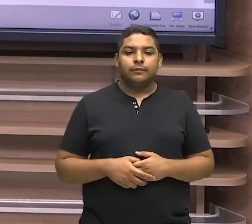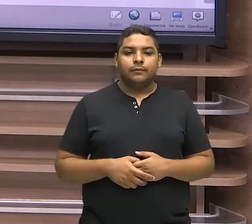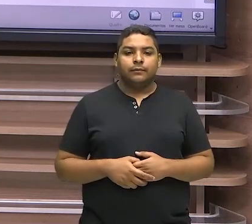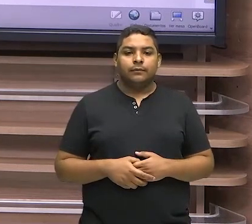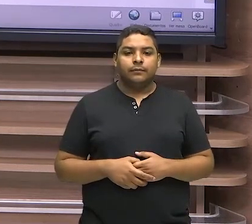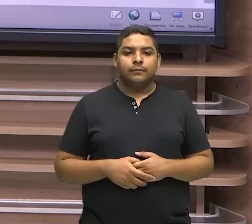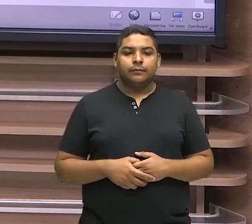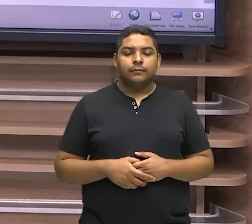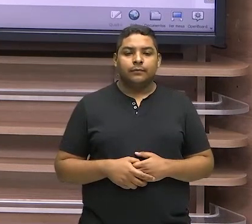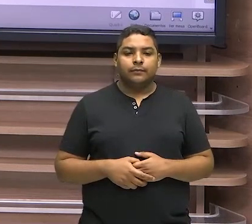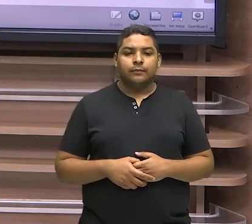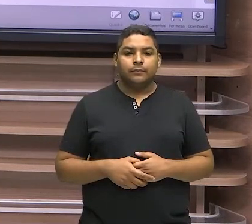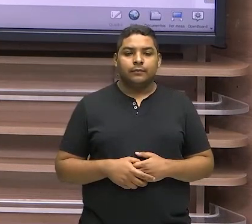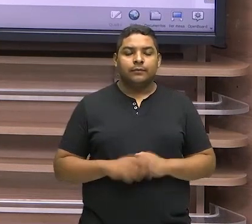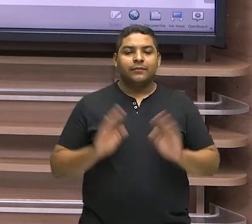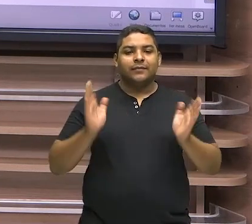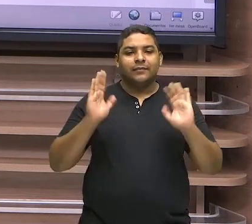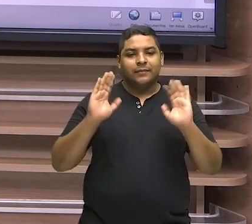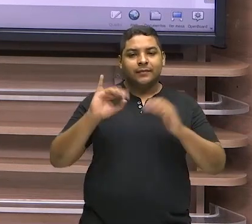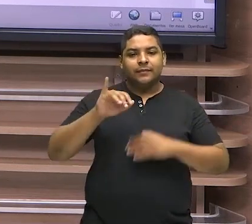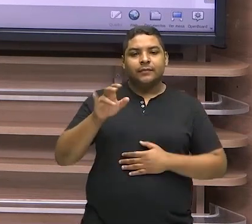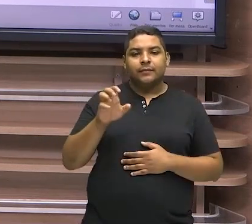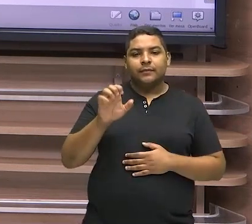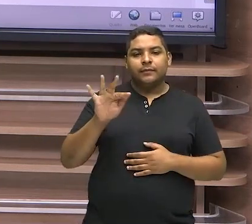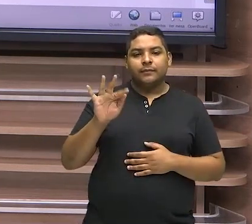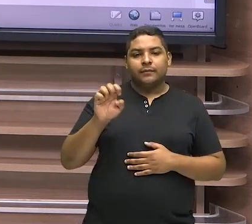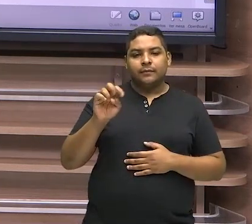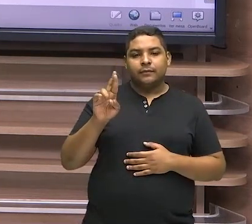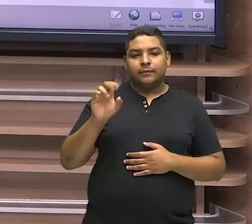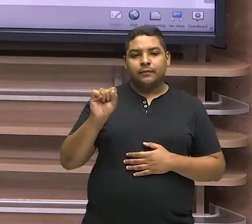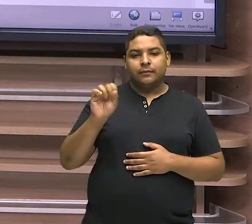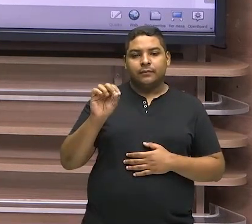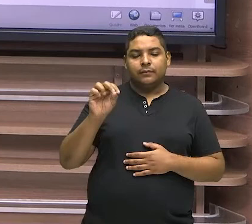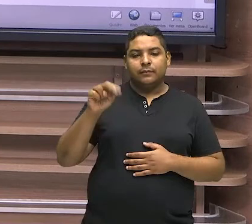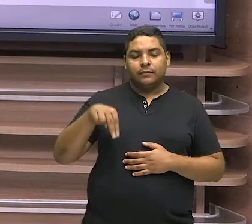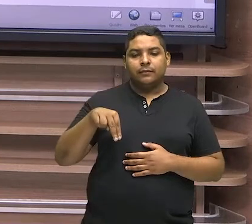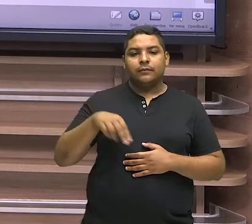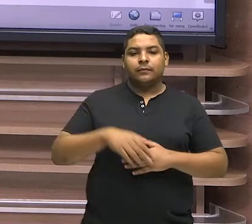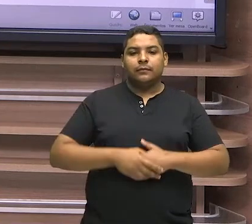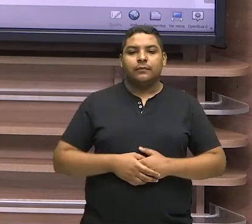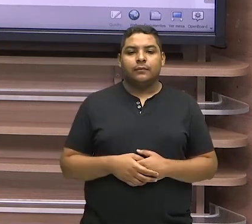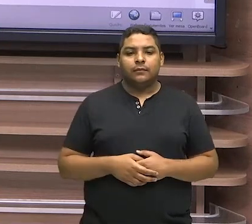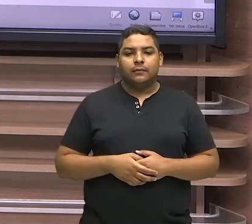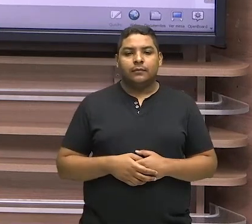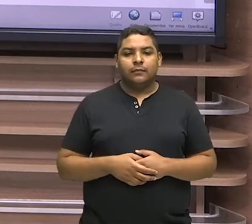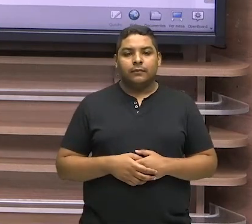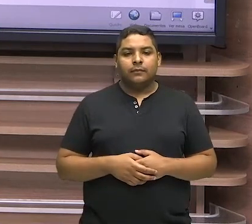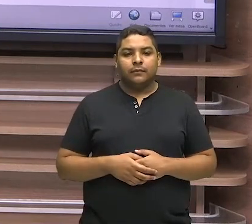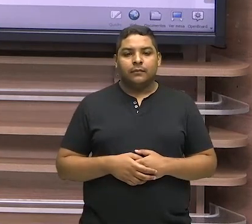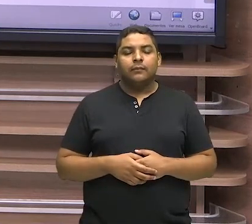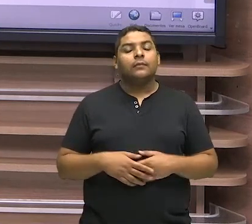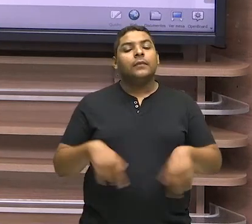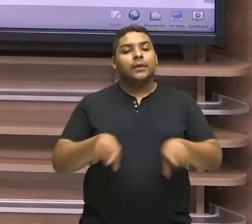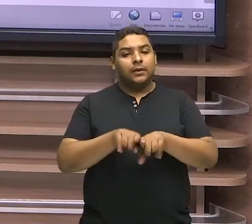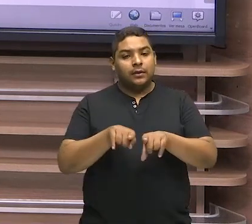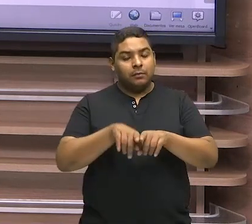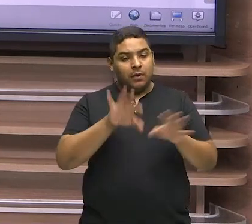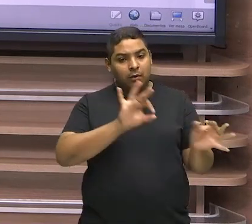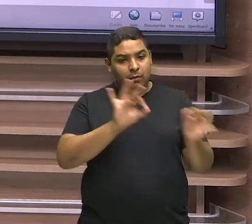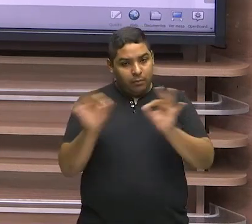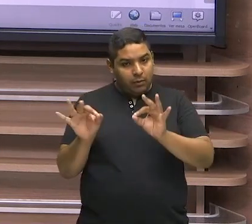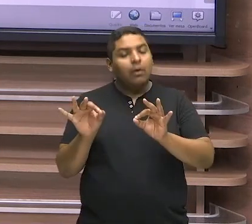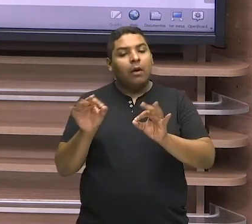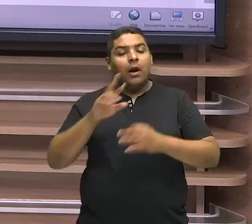hello Jefferson, good morning. Qual é a sua escola, Jefferson? O Jefferson também acompanhou a mesma resposta aqui da Nicole,